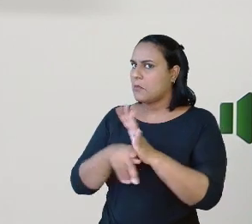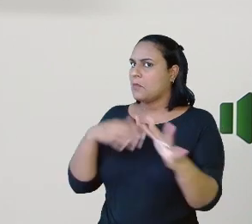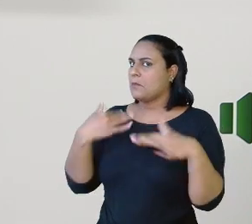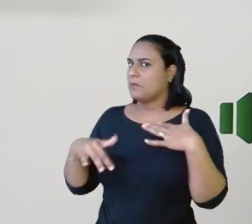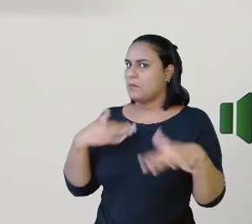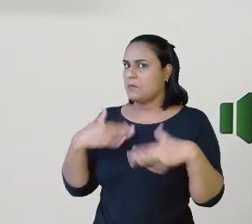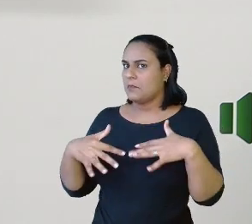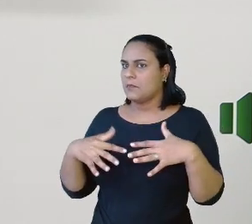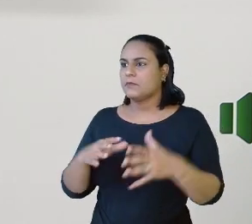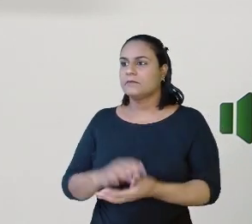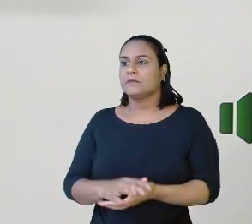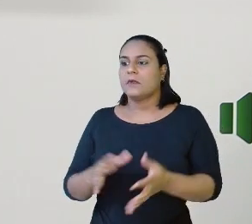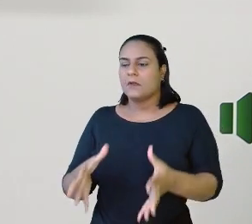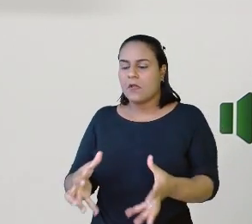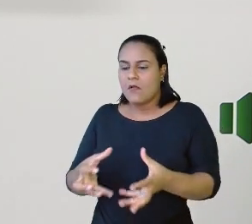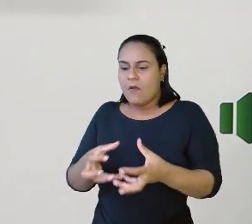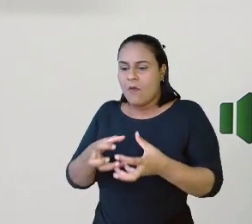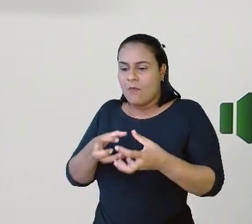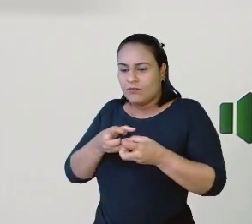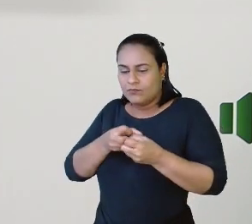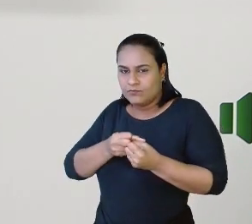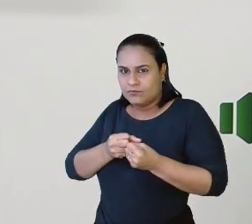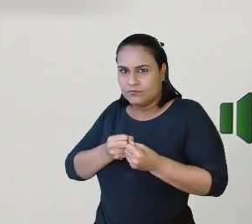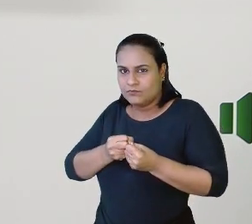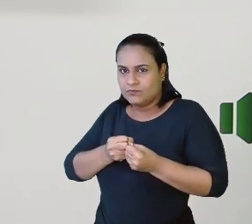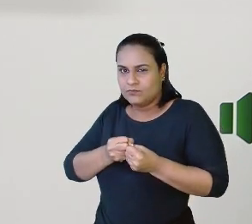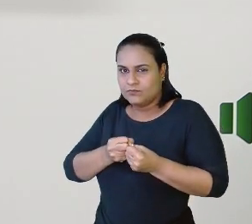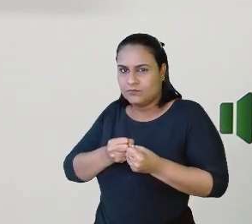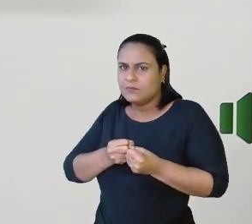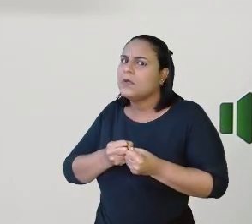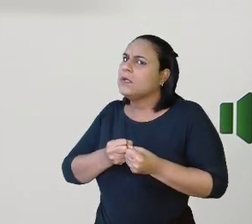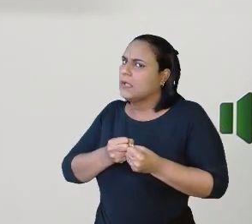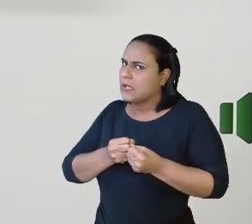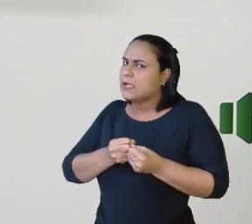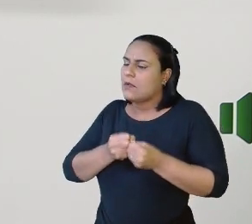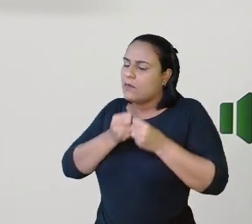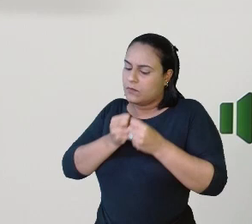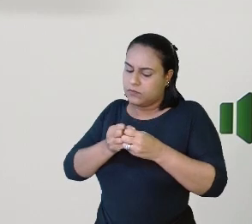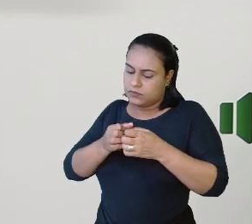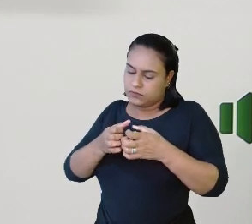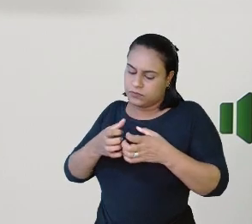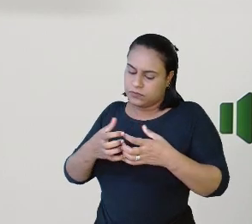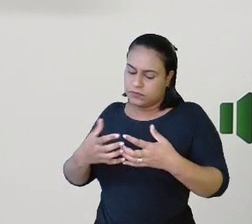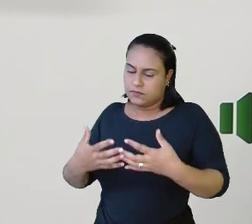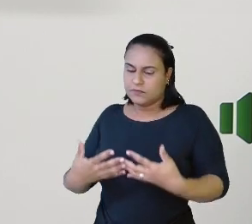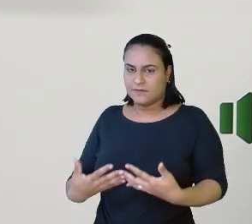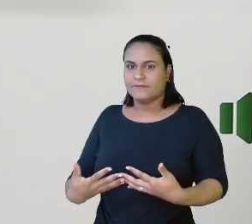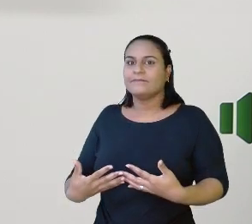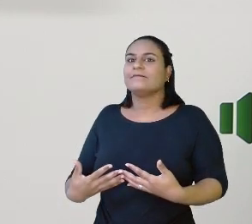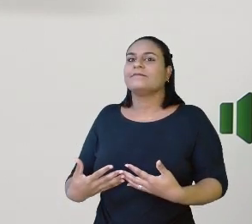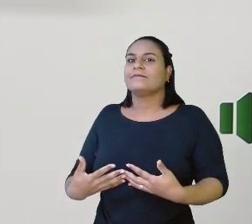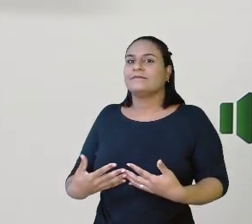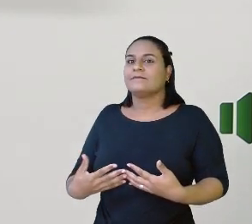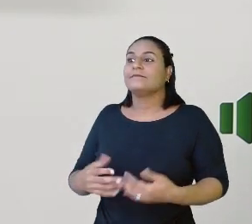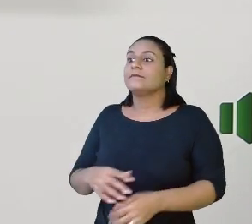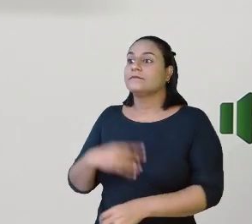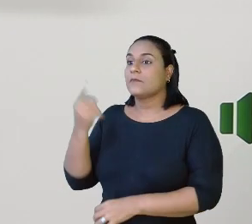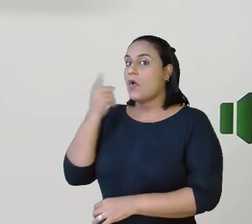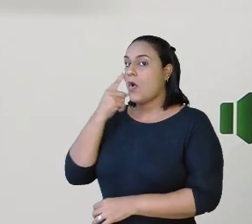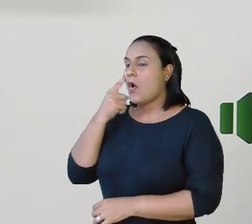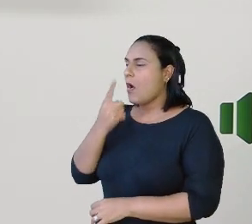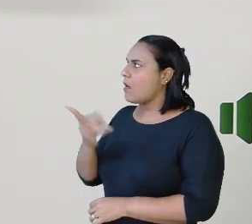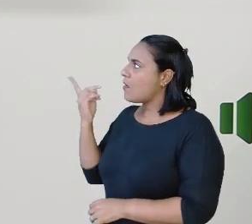O movimento de contrair, mas também o movimento de relaxar. Então, se eu pensar aqui no meu